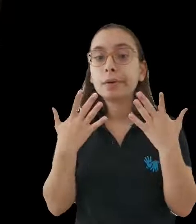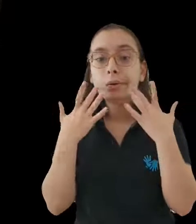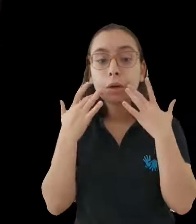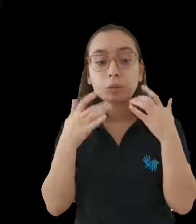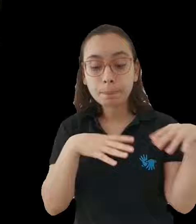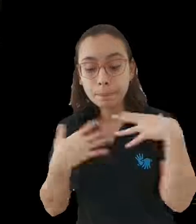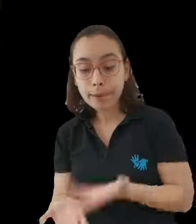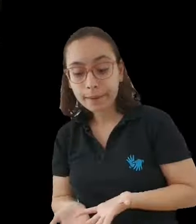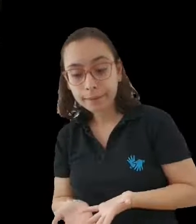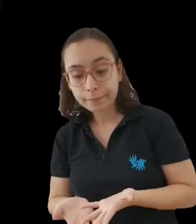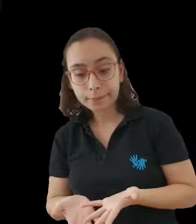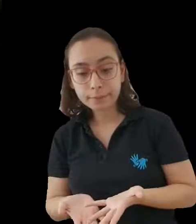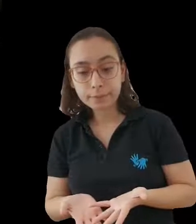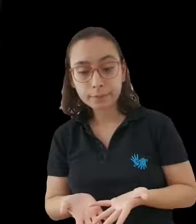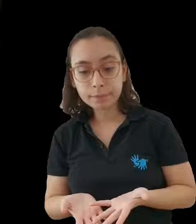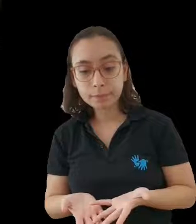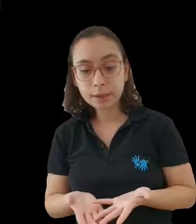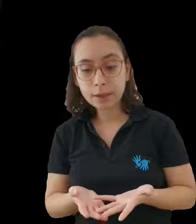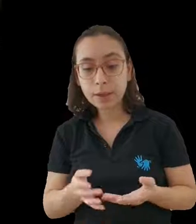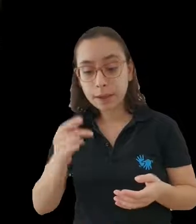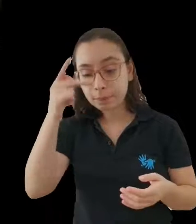ator cai no chão.